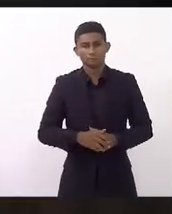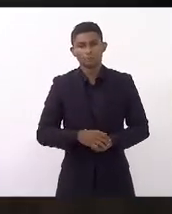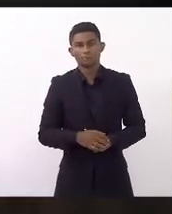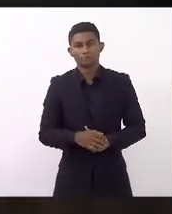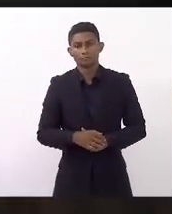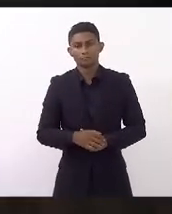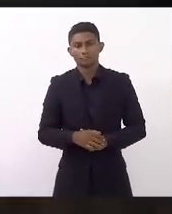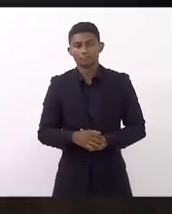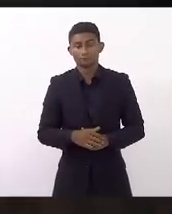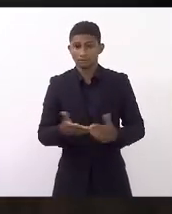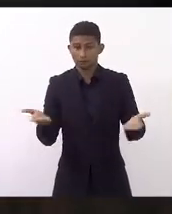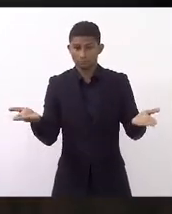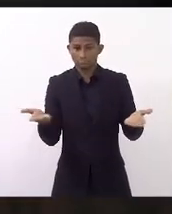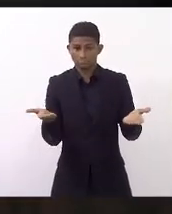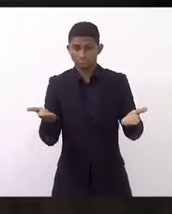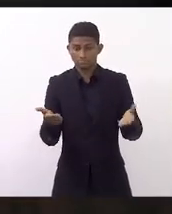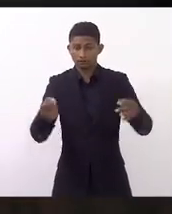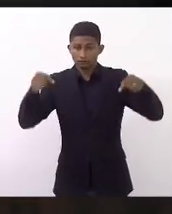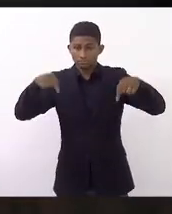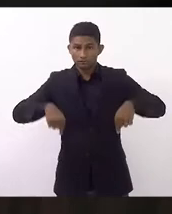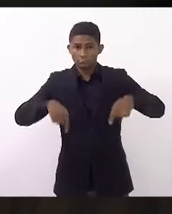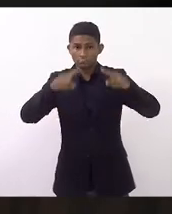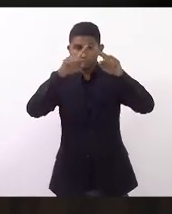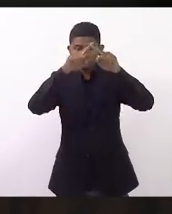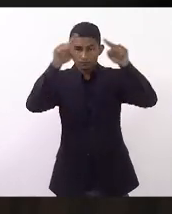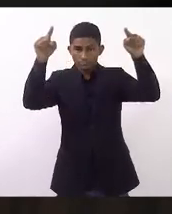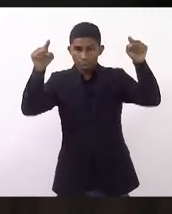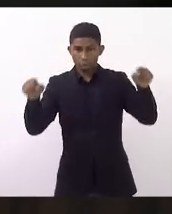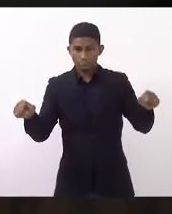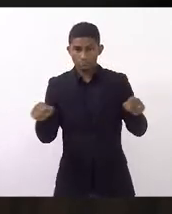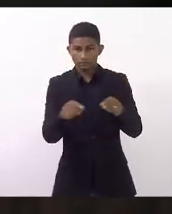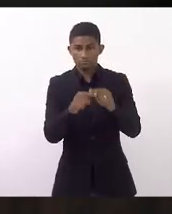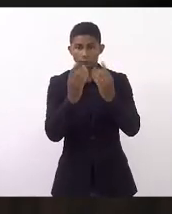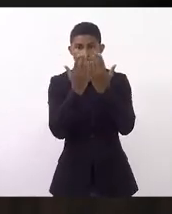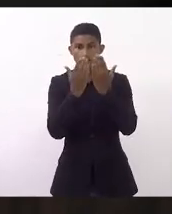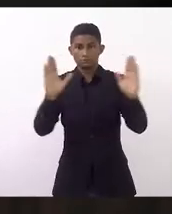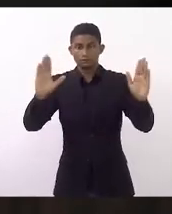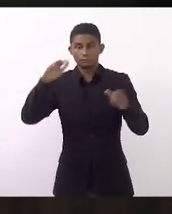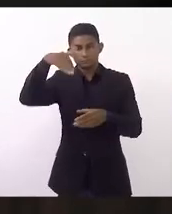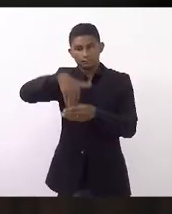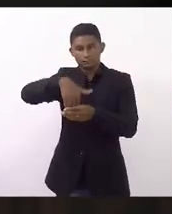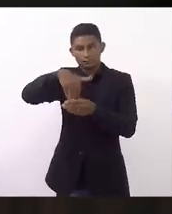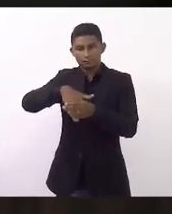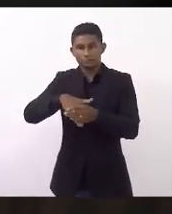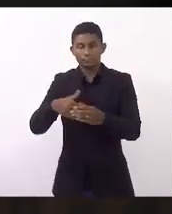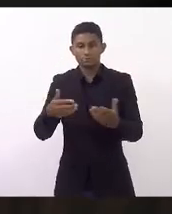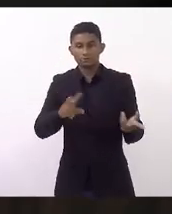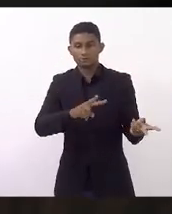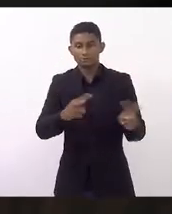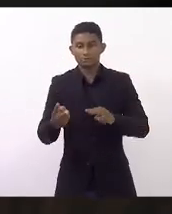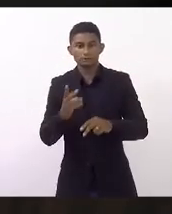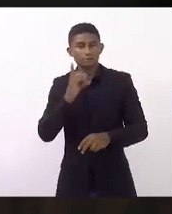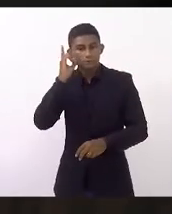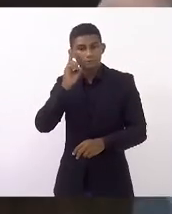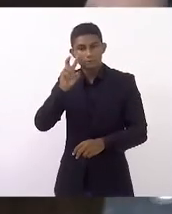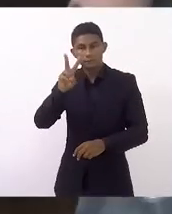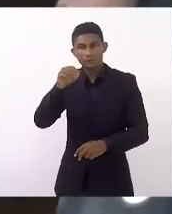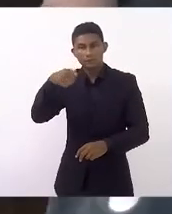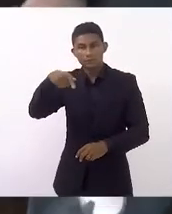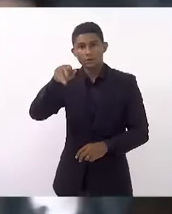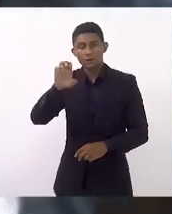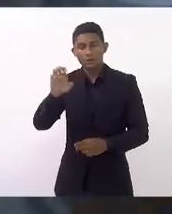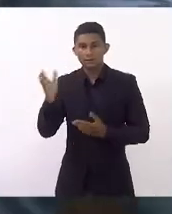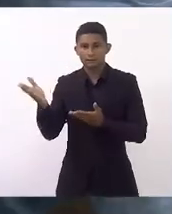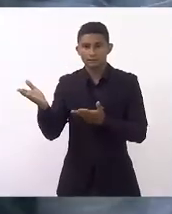Nesse instante está aberto o painel de votação e a presidência passa para encaminhar o deputado Valdec Carneiro. Eu queria,